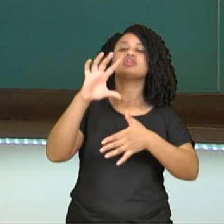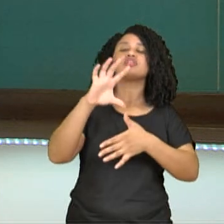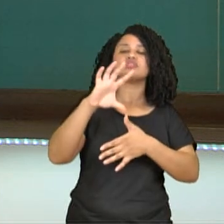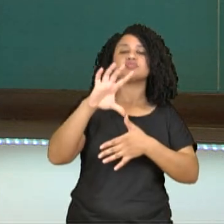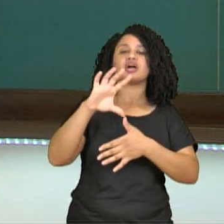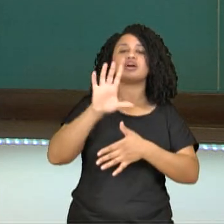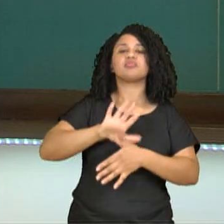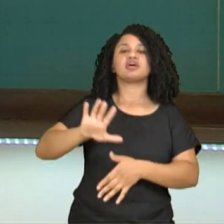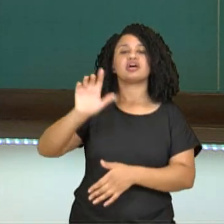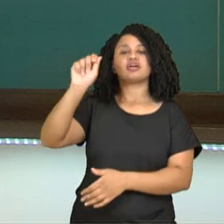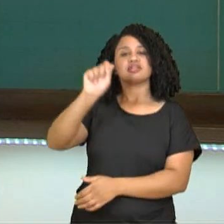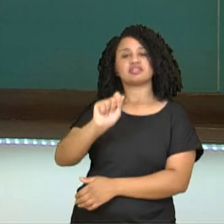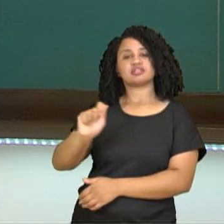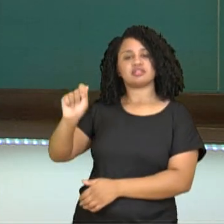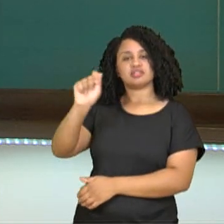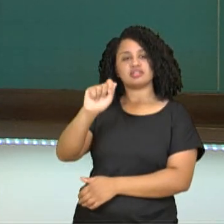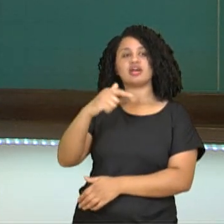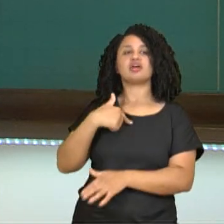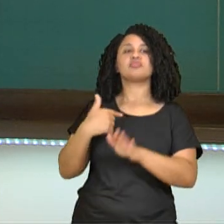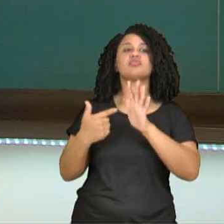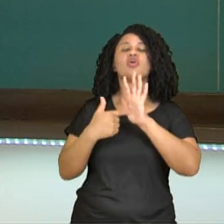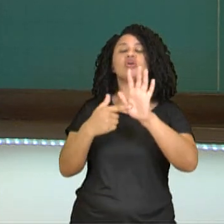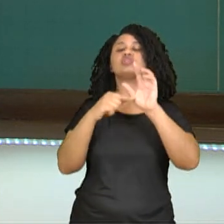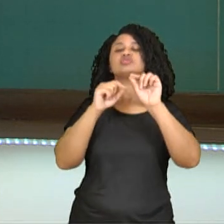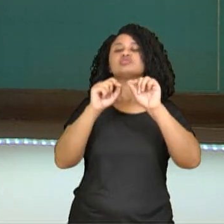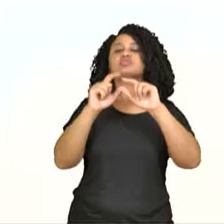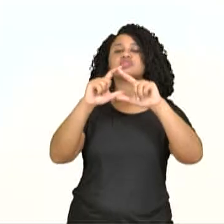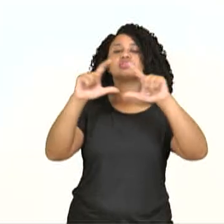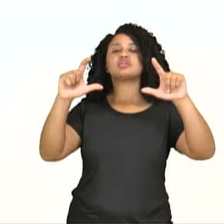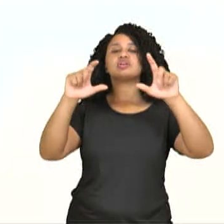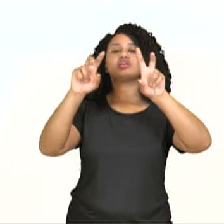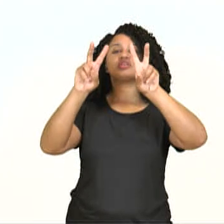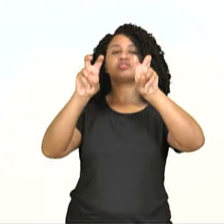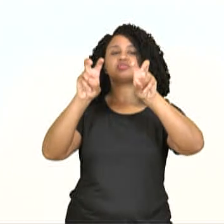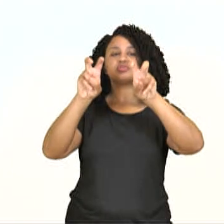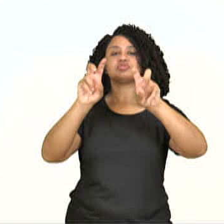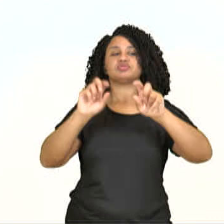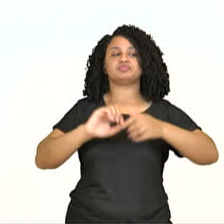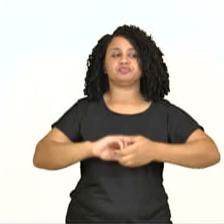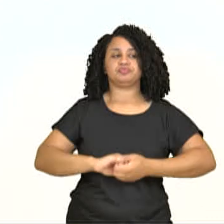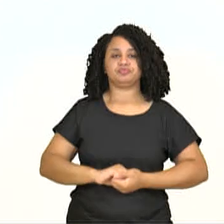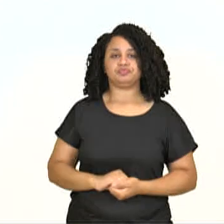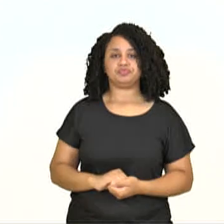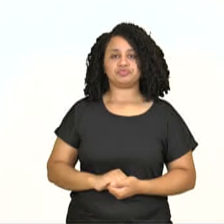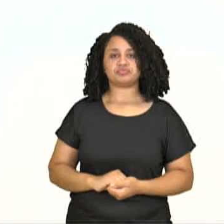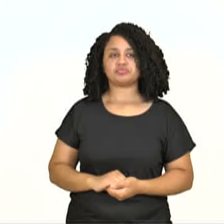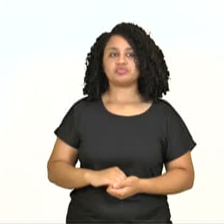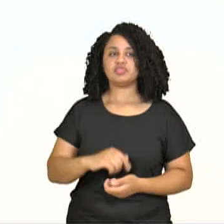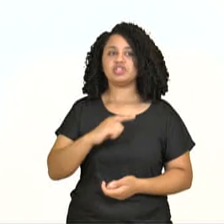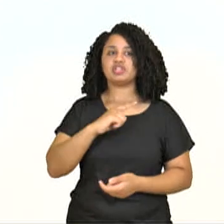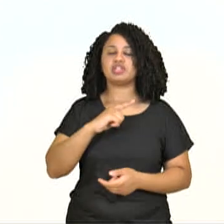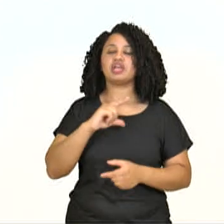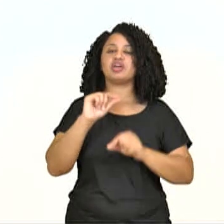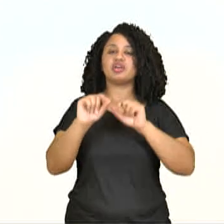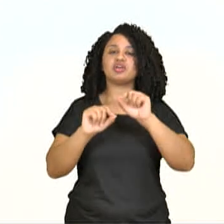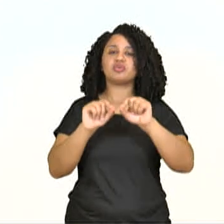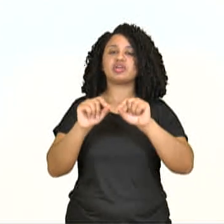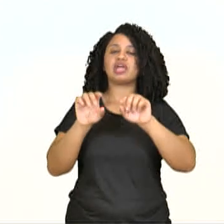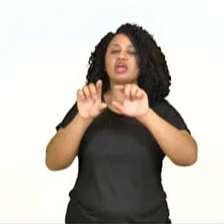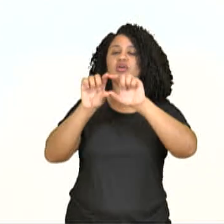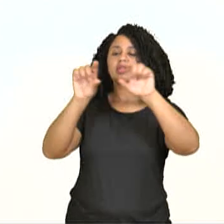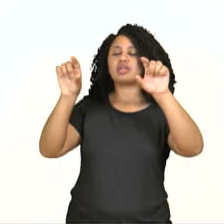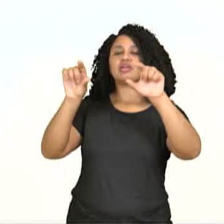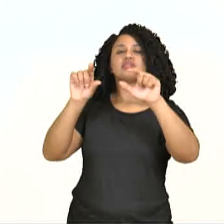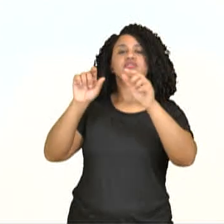trago identificado o título do mapa. Ó. Nós temos aqui o título do mapa e nós temos aqui político,